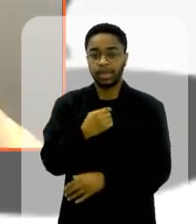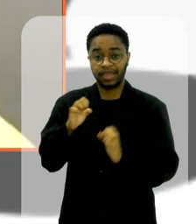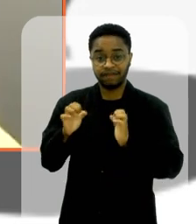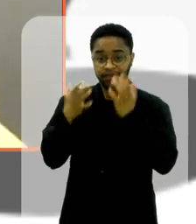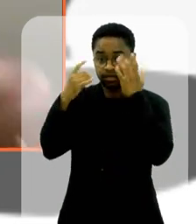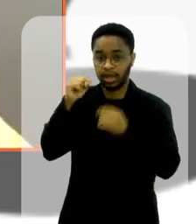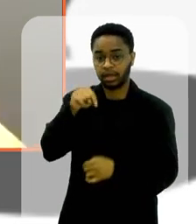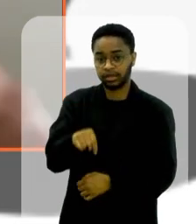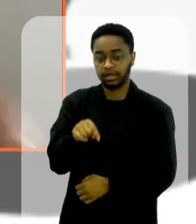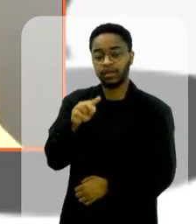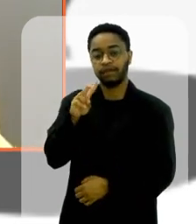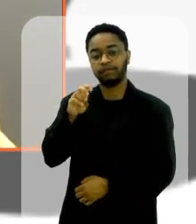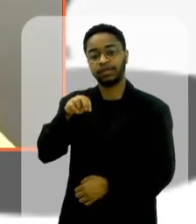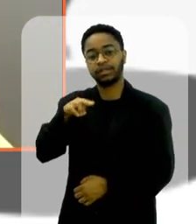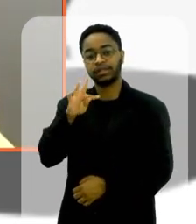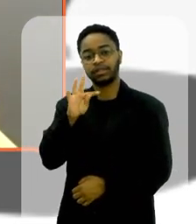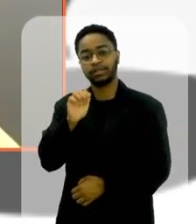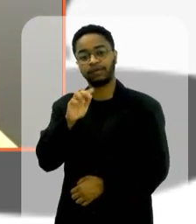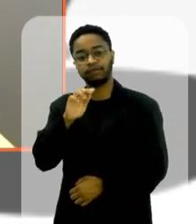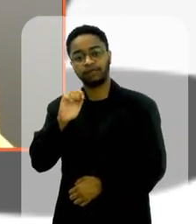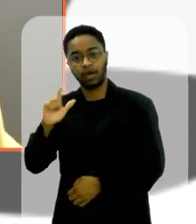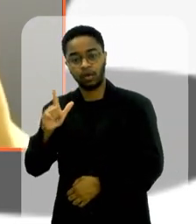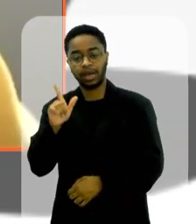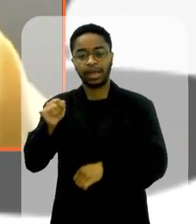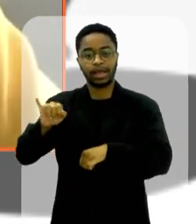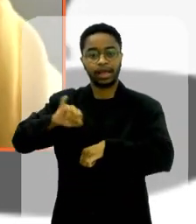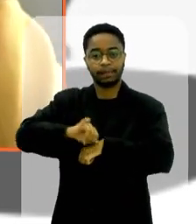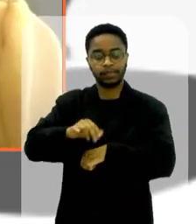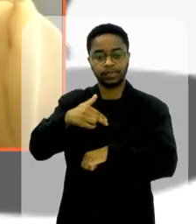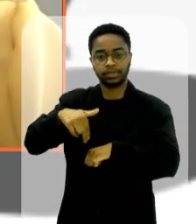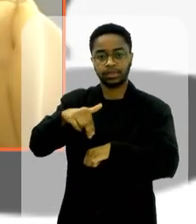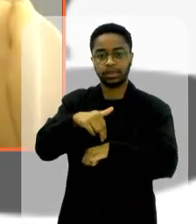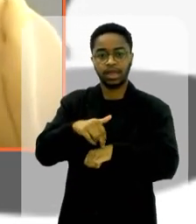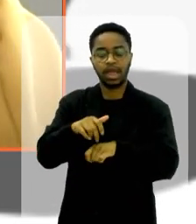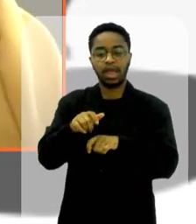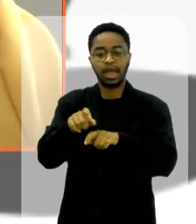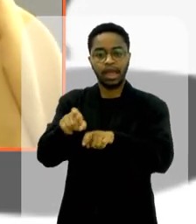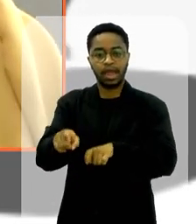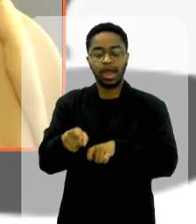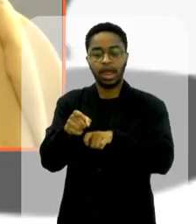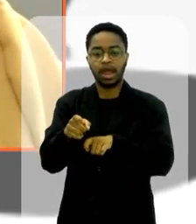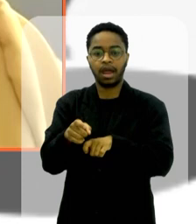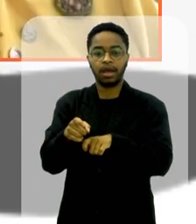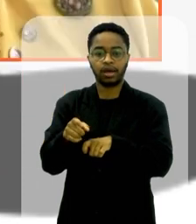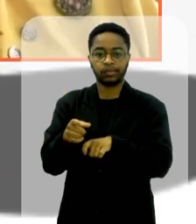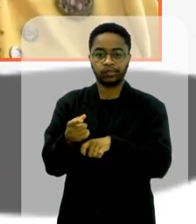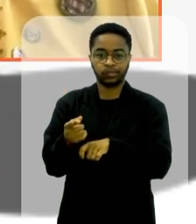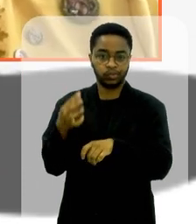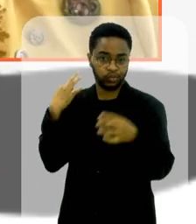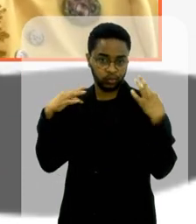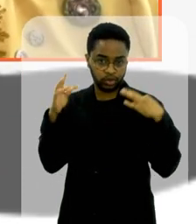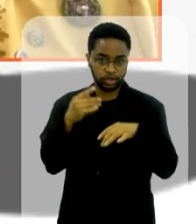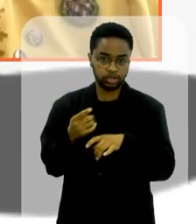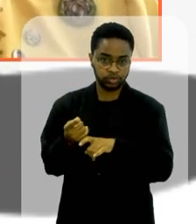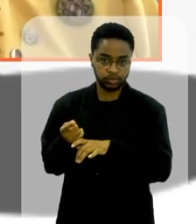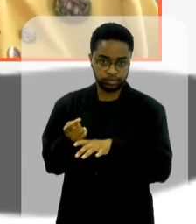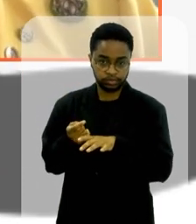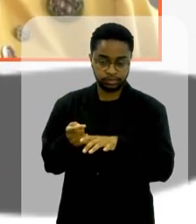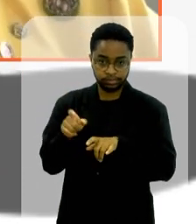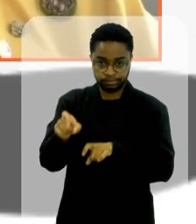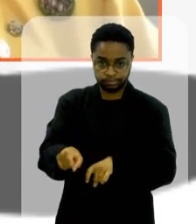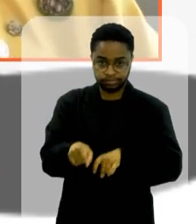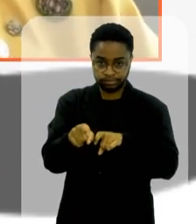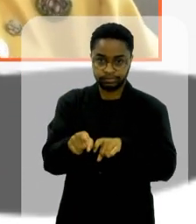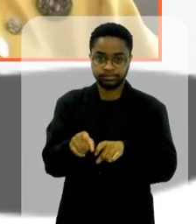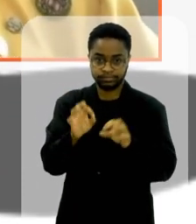fazer aqui, em Venda Nova do Imigrante, a capital nacional do agroturismo, não é isso? A nacional do